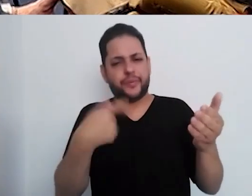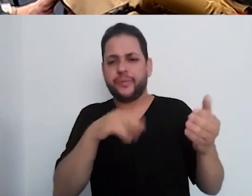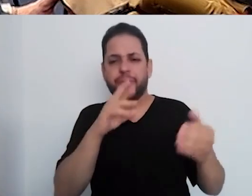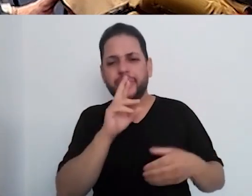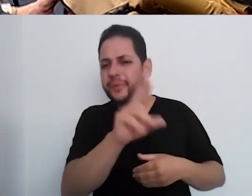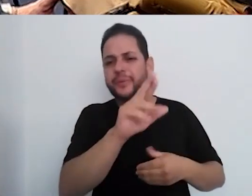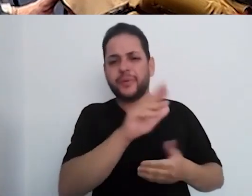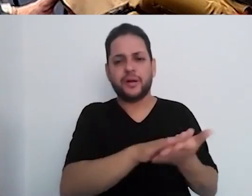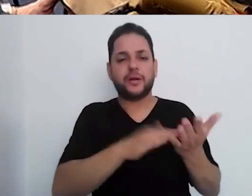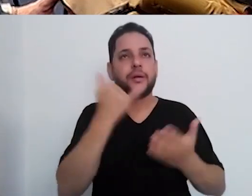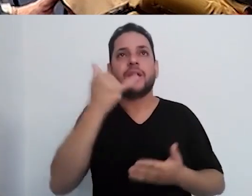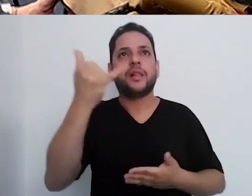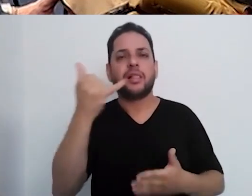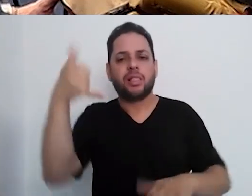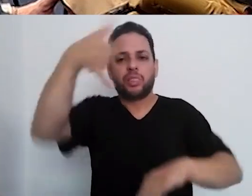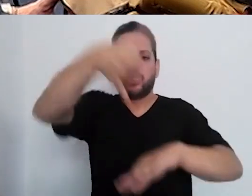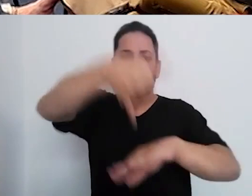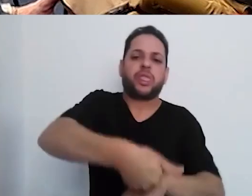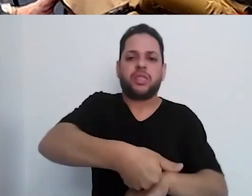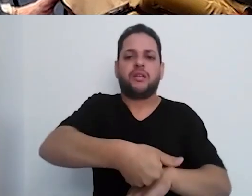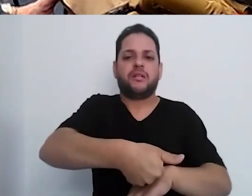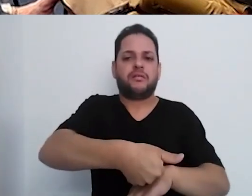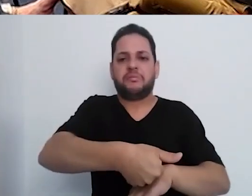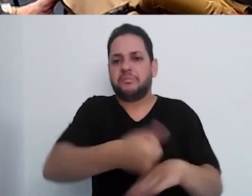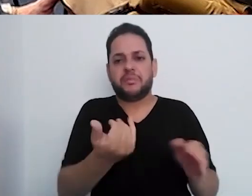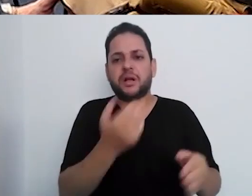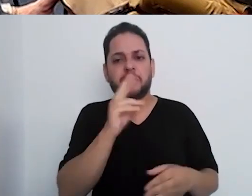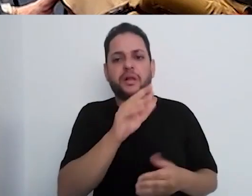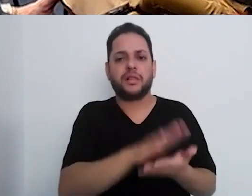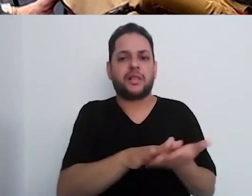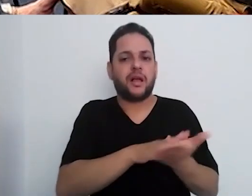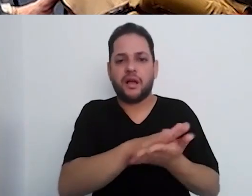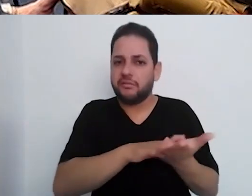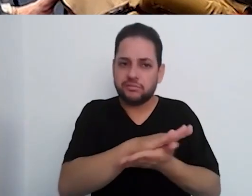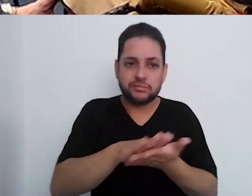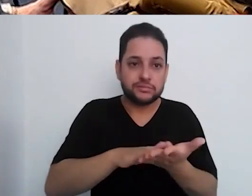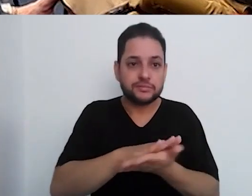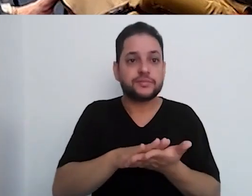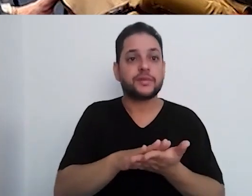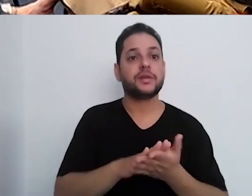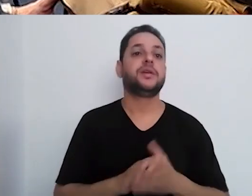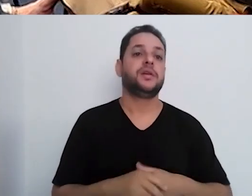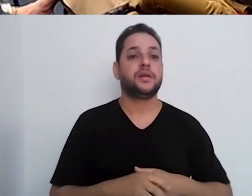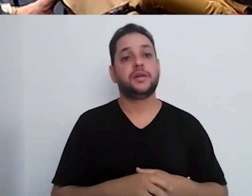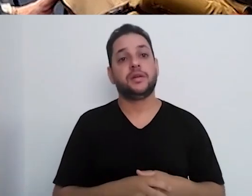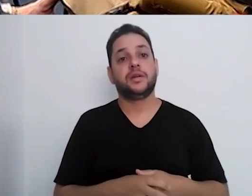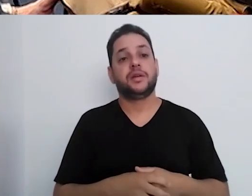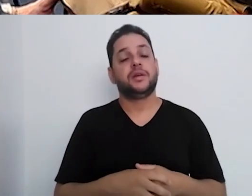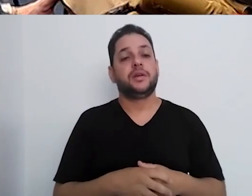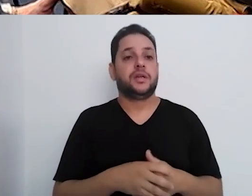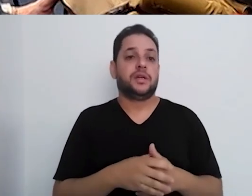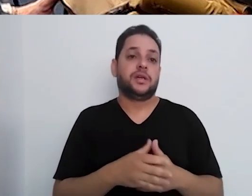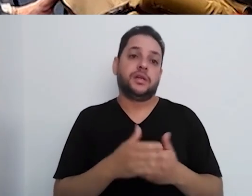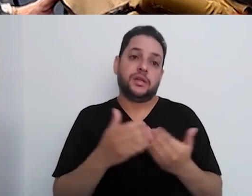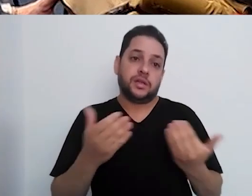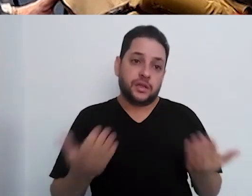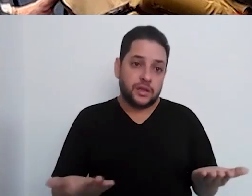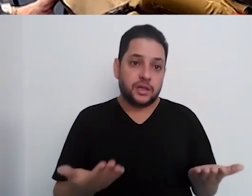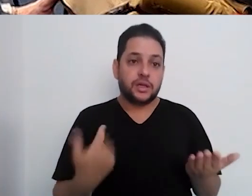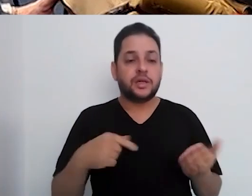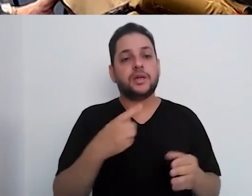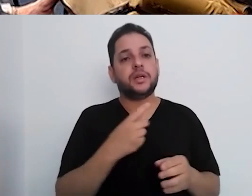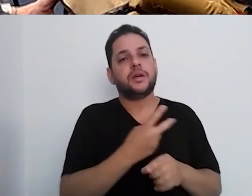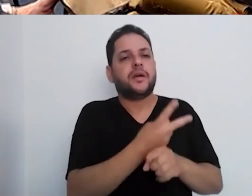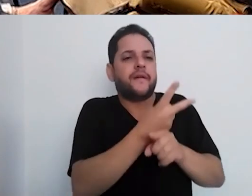às vezes diz que vai responder, mas não responde. Então, essa é a parte de como que a gente acha